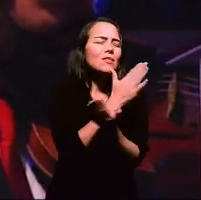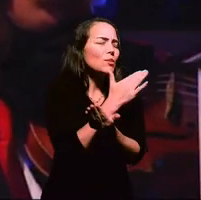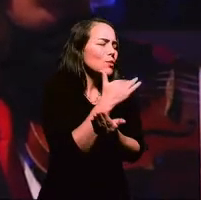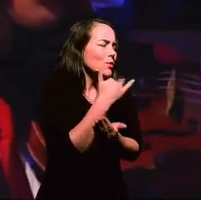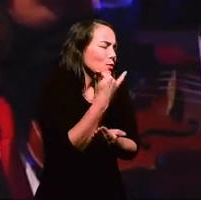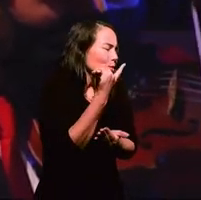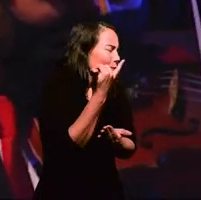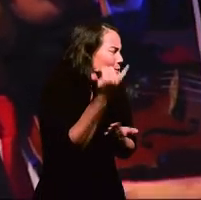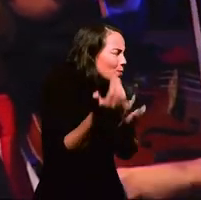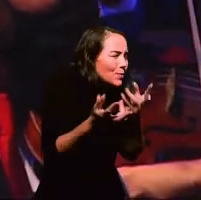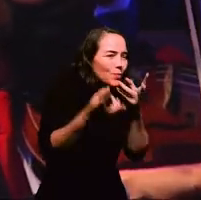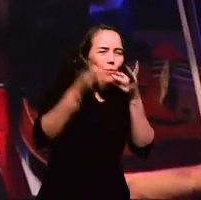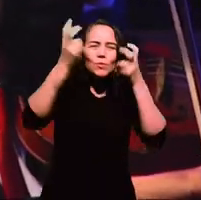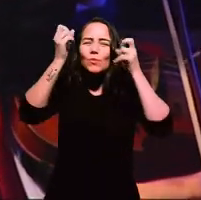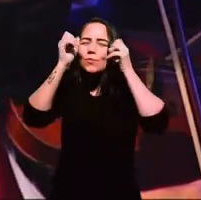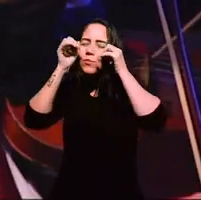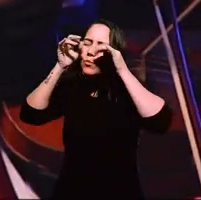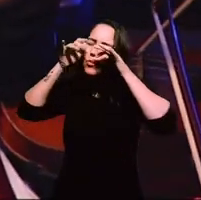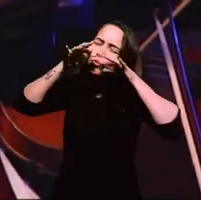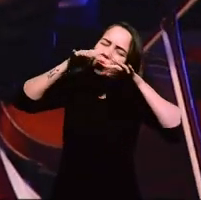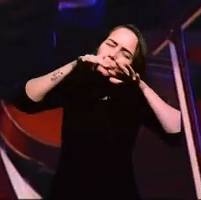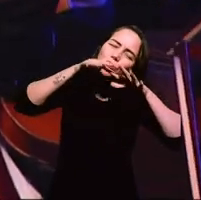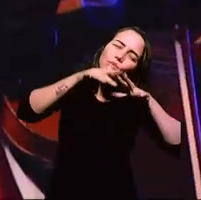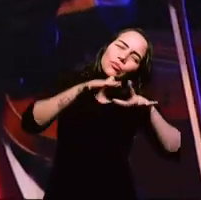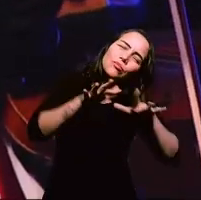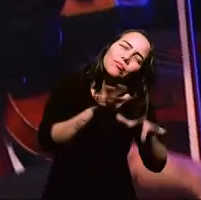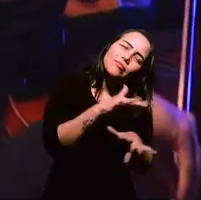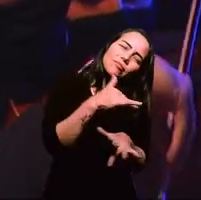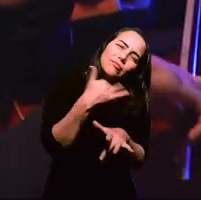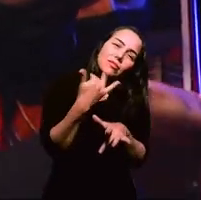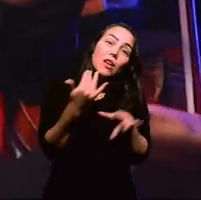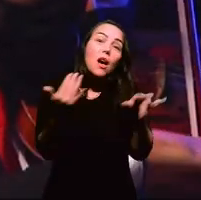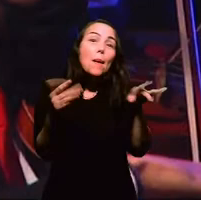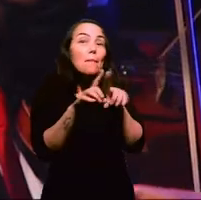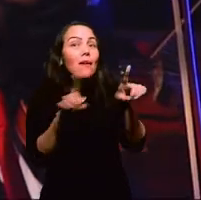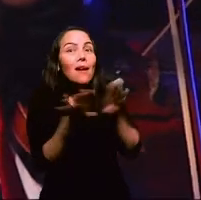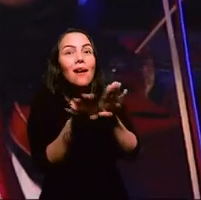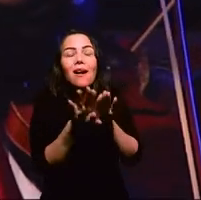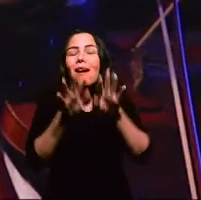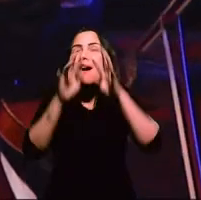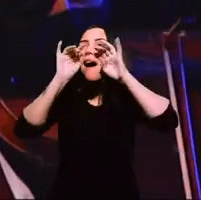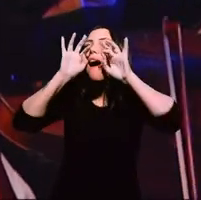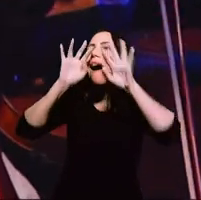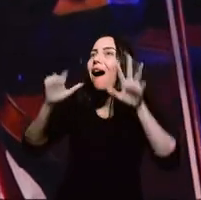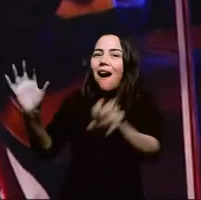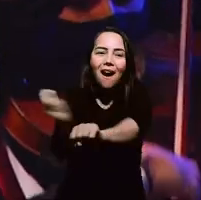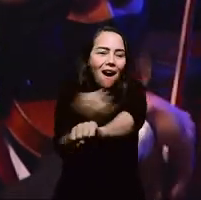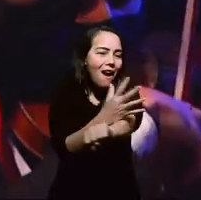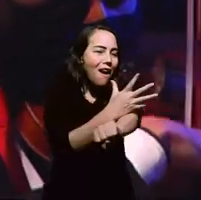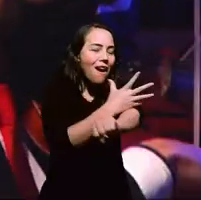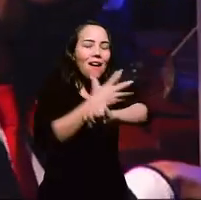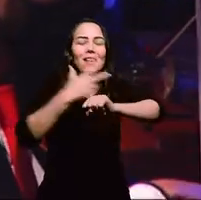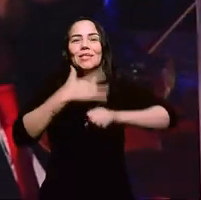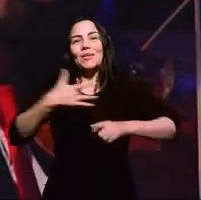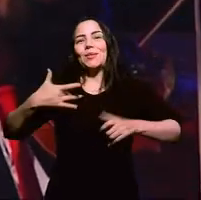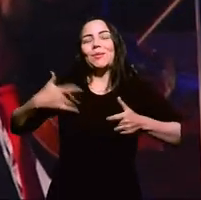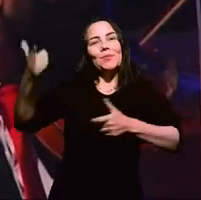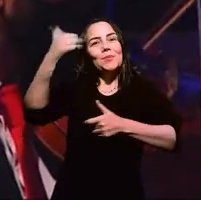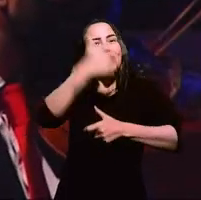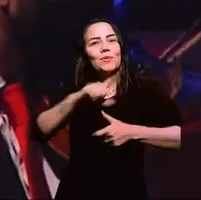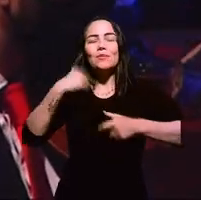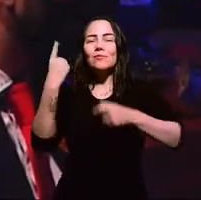por perdas e lágrimas de alegria pela recuperação. Chegamos ao ápice de uma pandemia, lutando